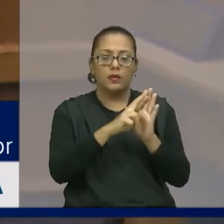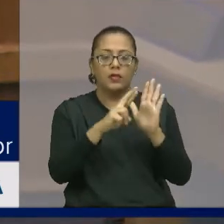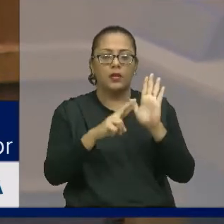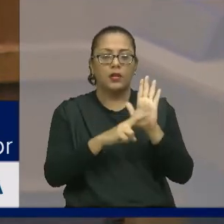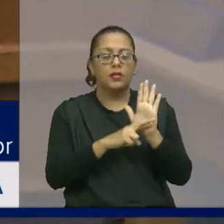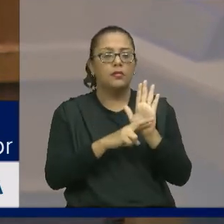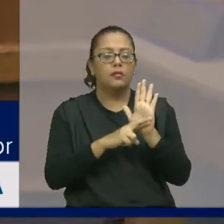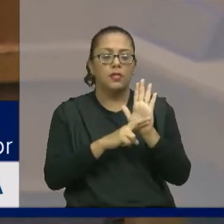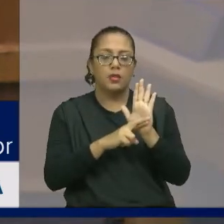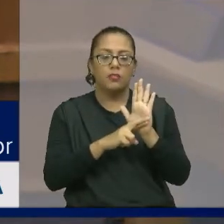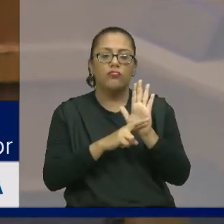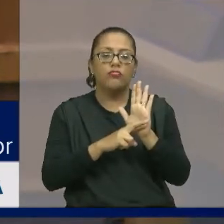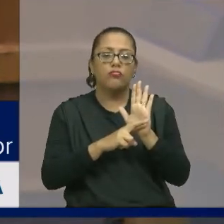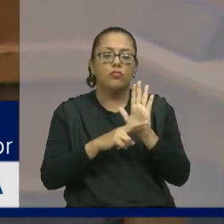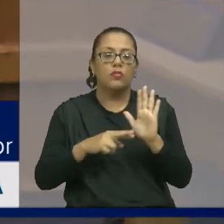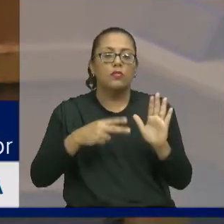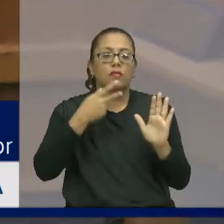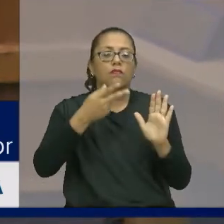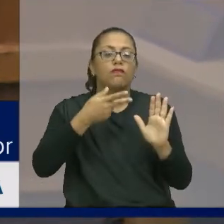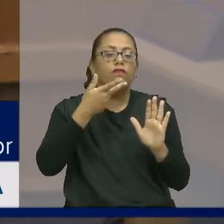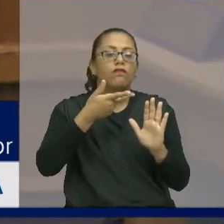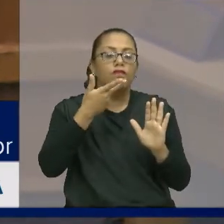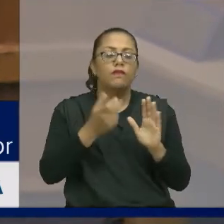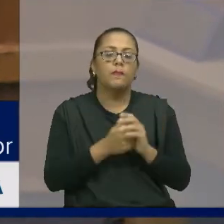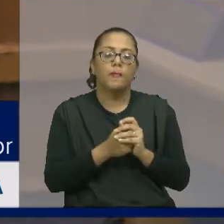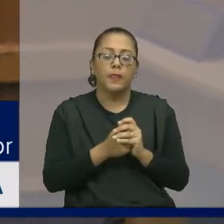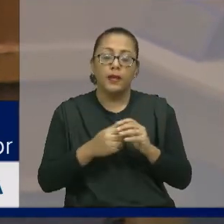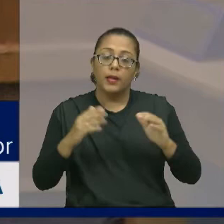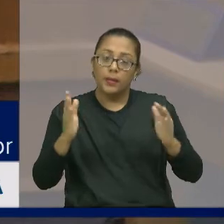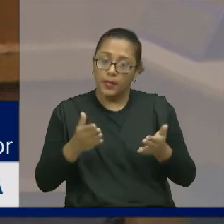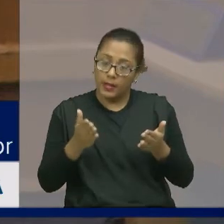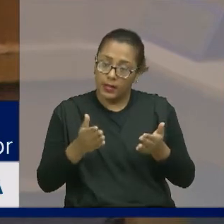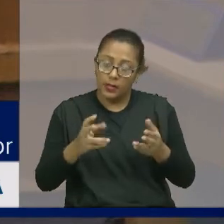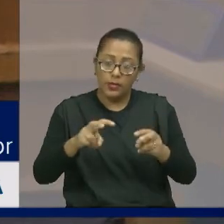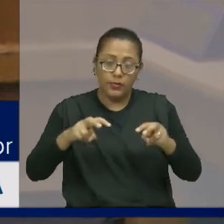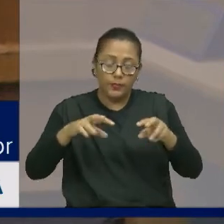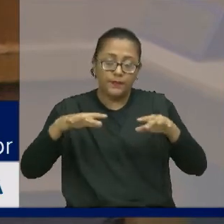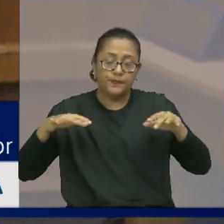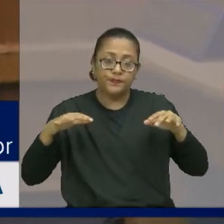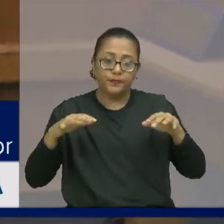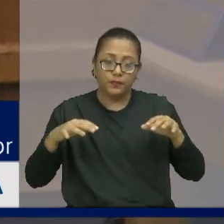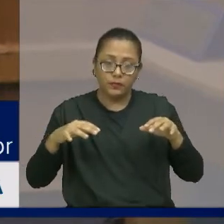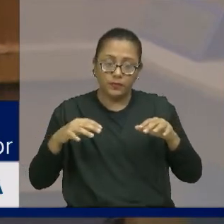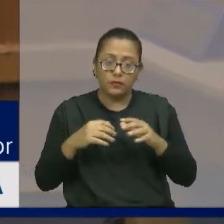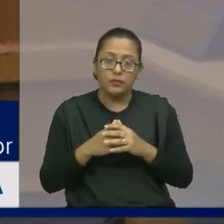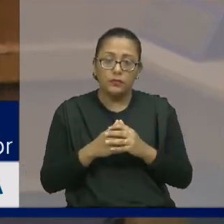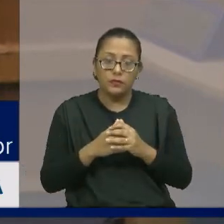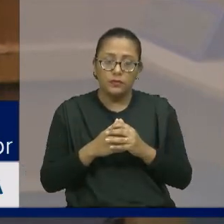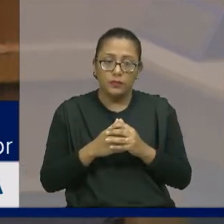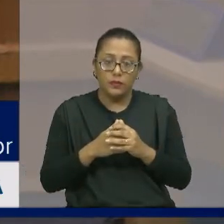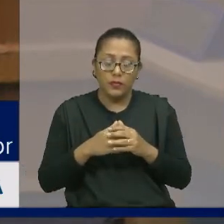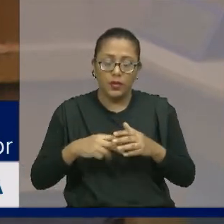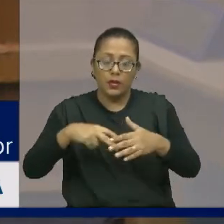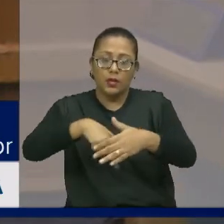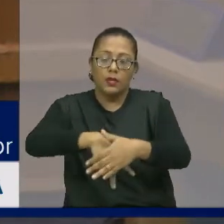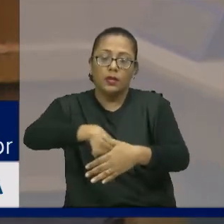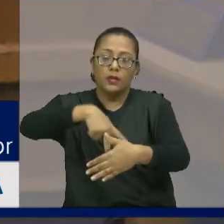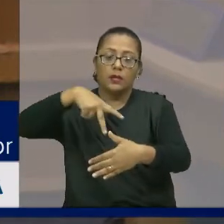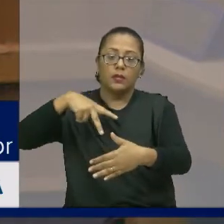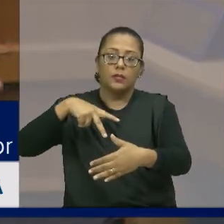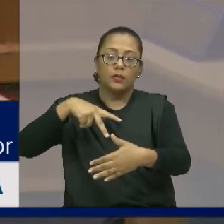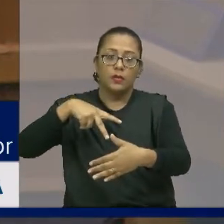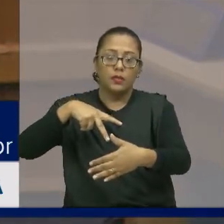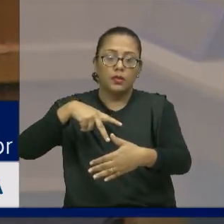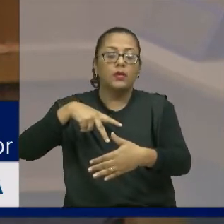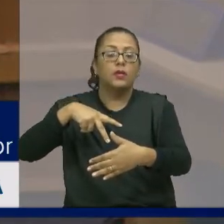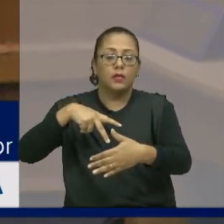pudesse apreciar, para que na sessão de hoje o senhor liberasse a tribuna para aqueles que